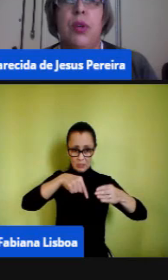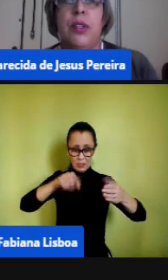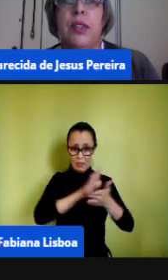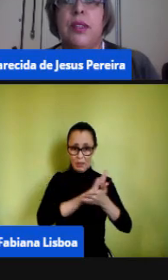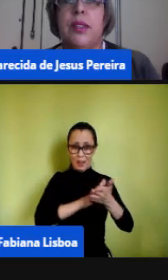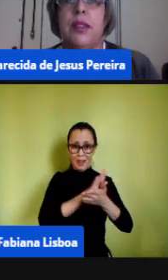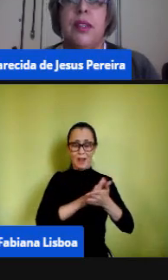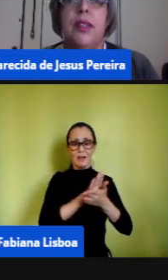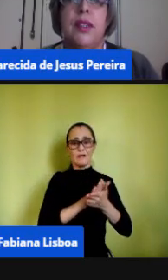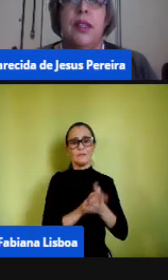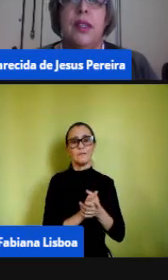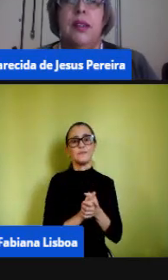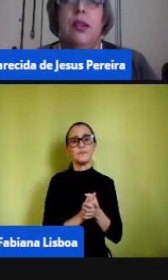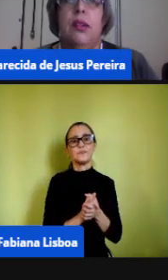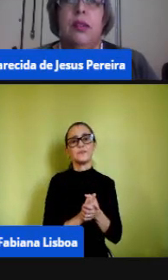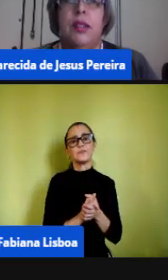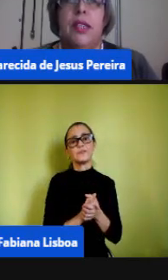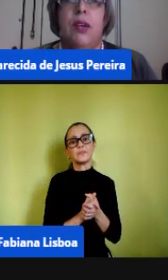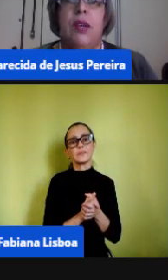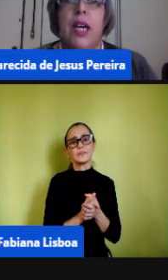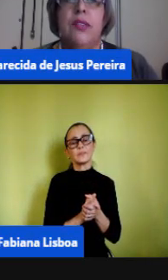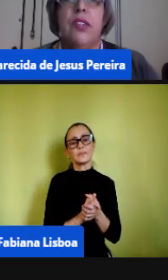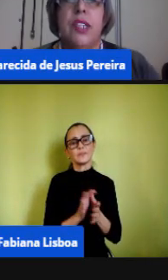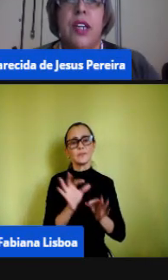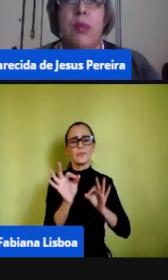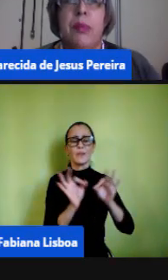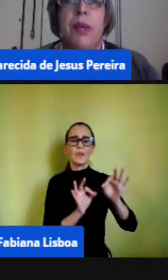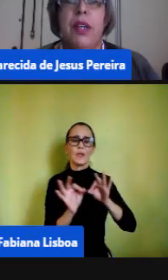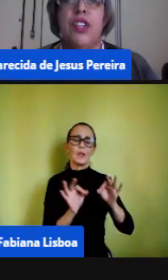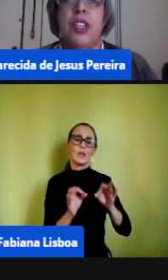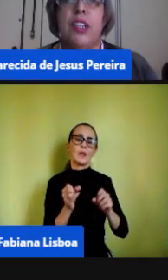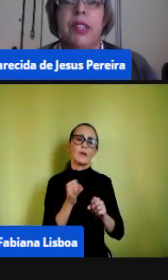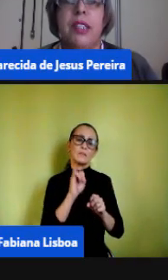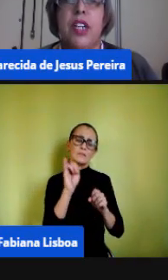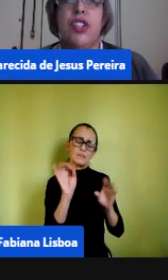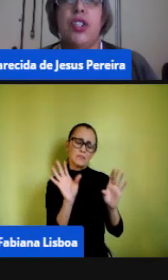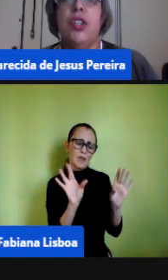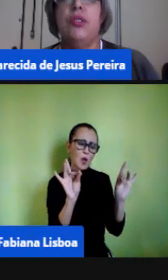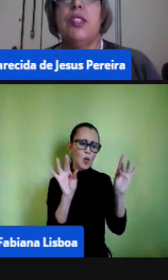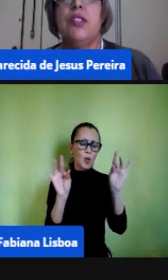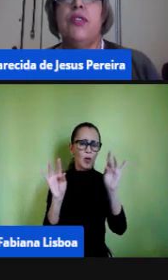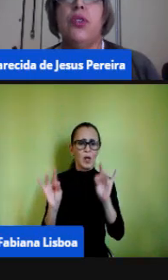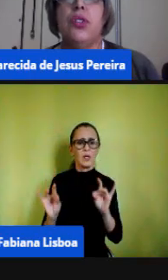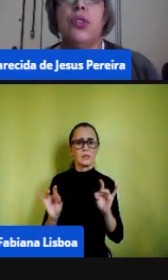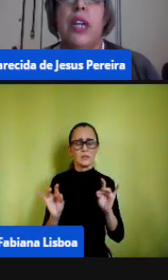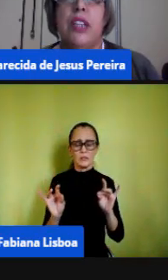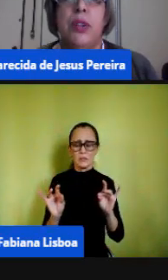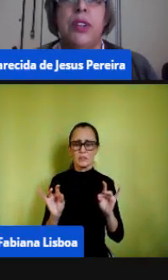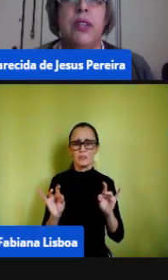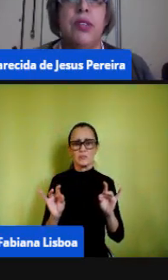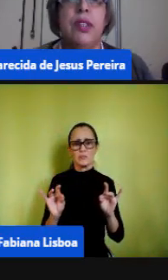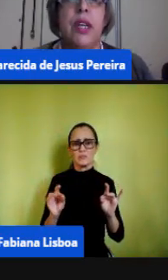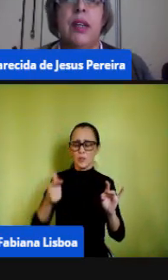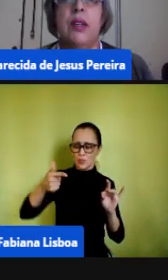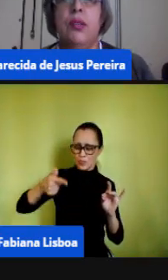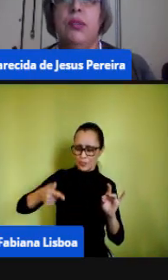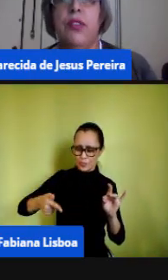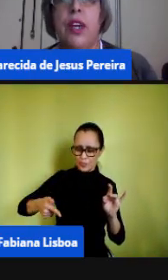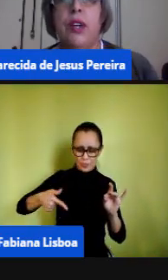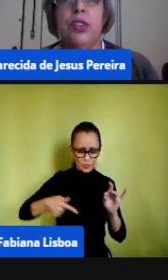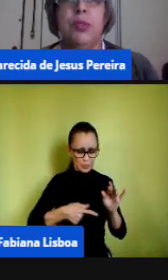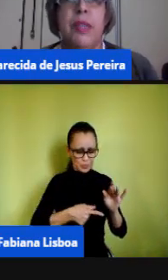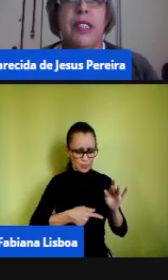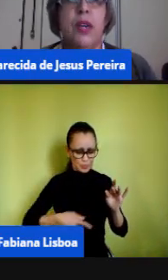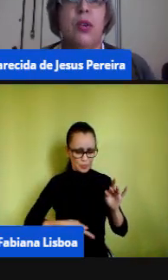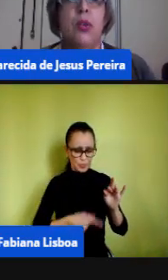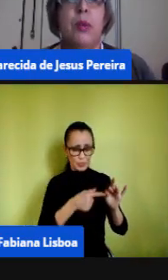as bordas. Se é colado, você arruma bem, ajeita bem certinho. Se for costurado, pode até usar um